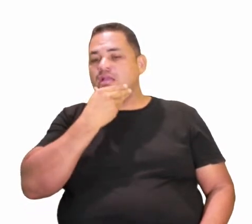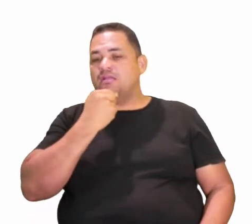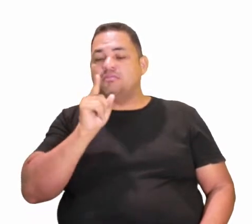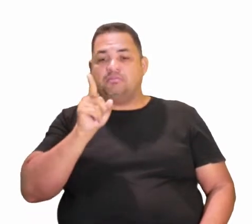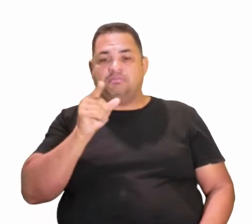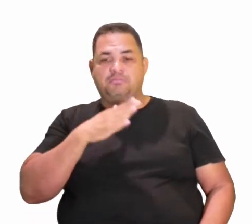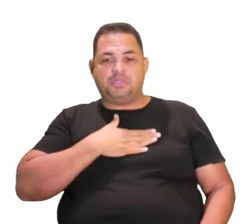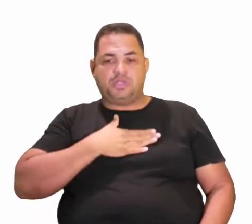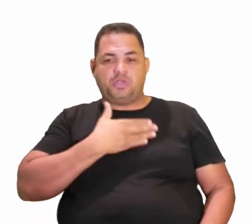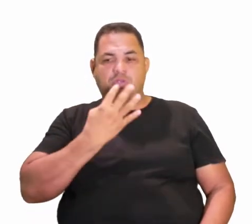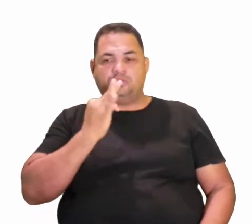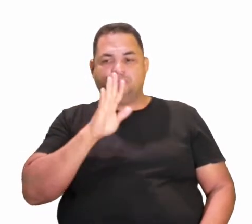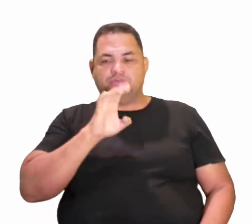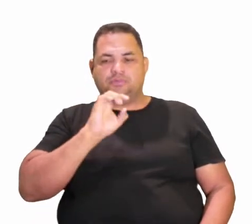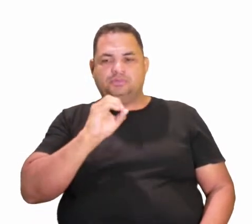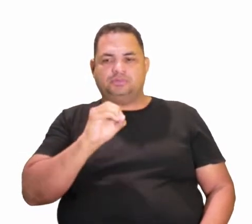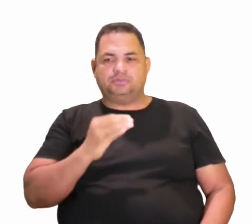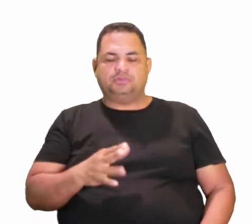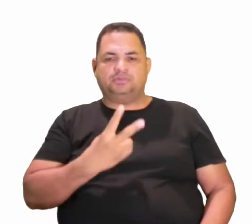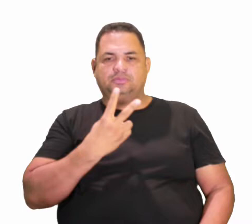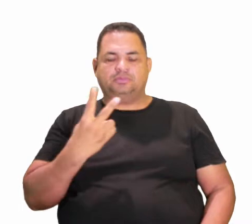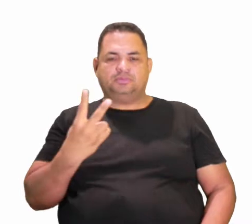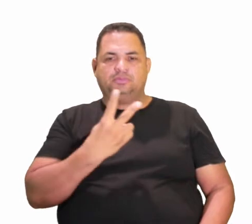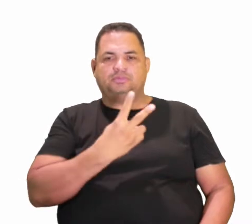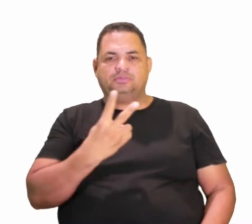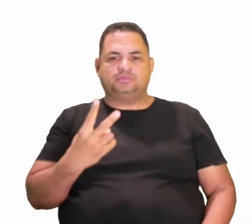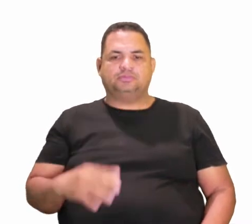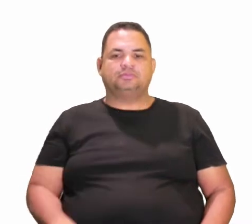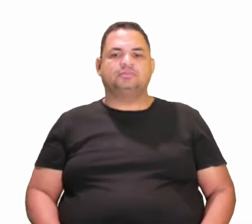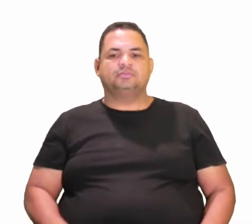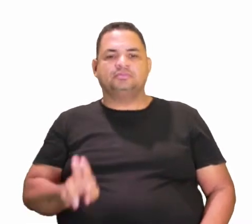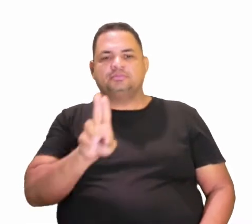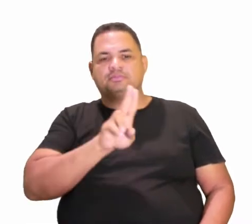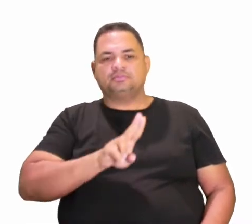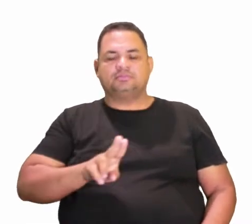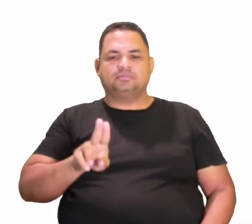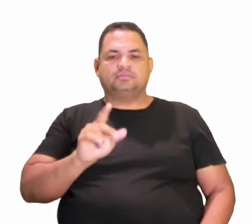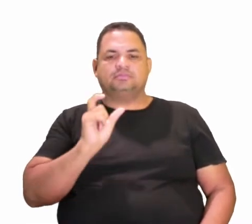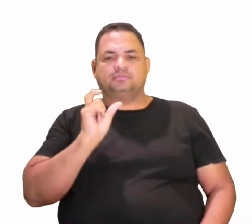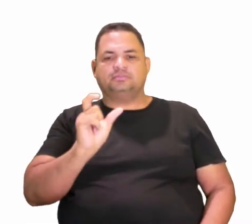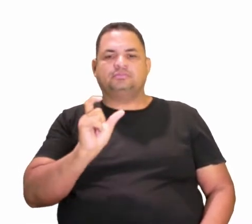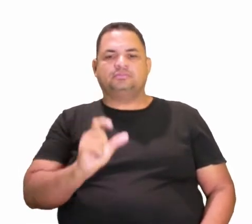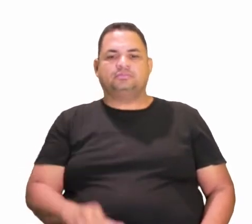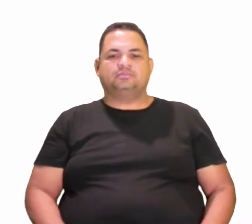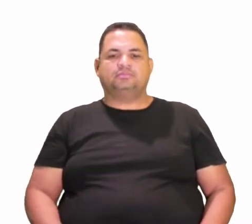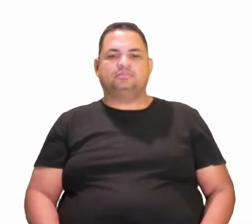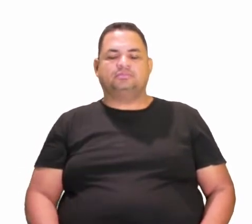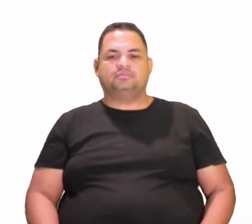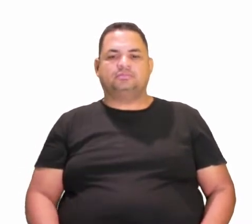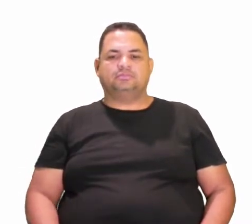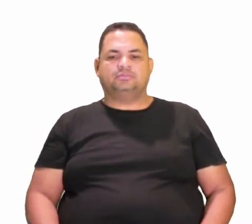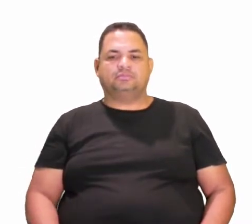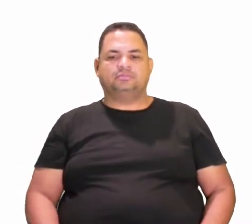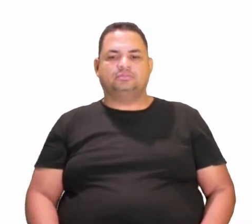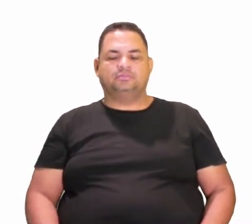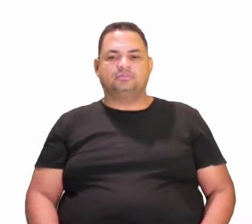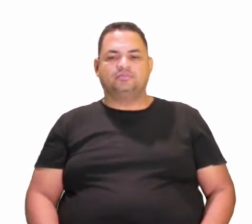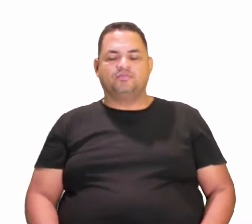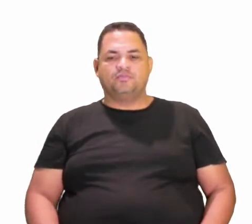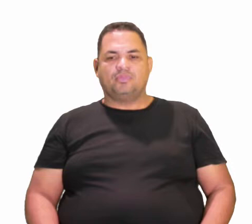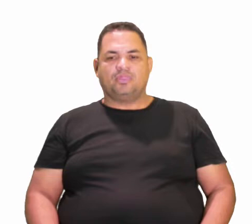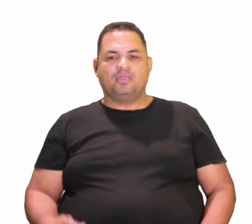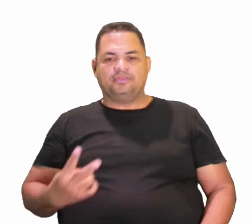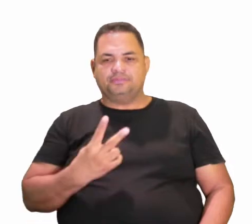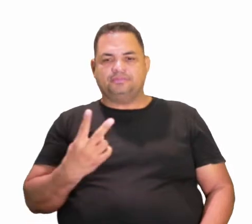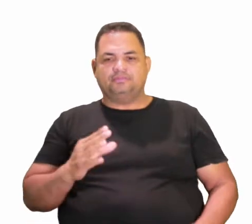certo? Para falar dos dois, eu vou usar de novo a palavra aunt e